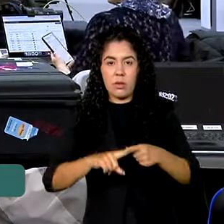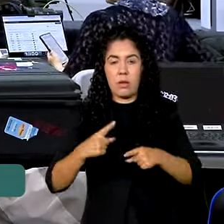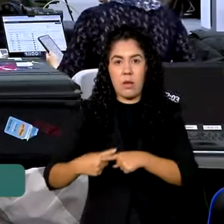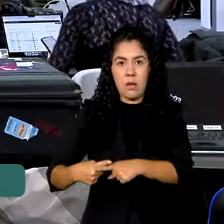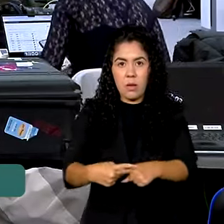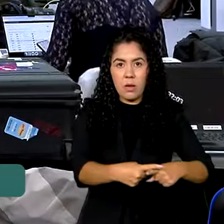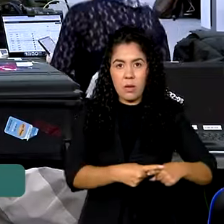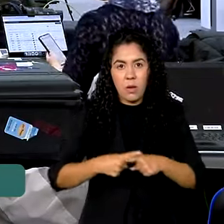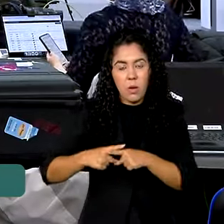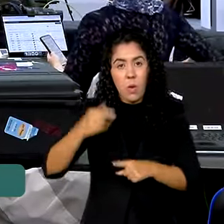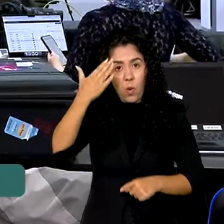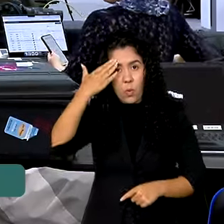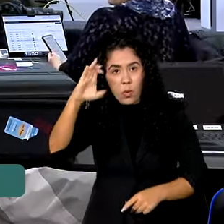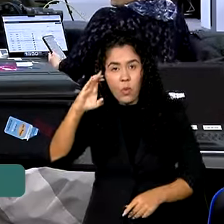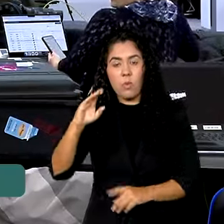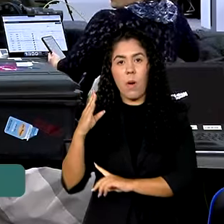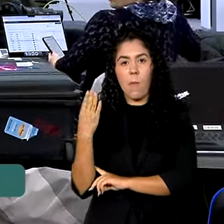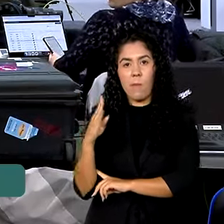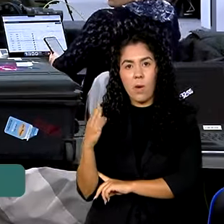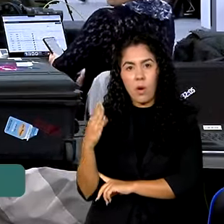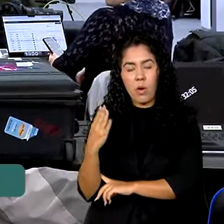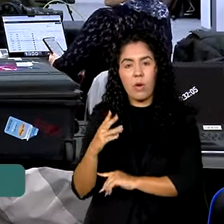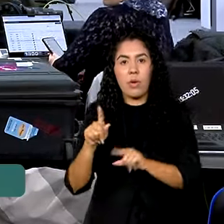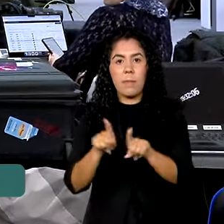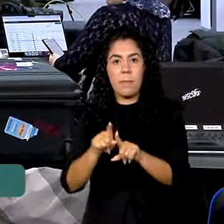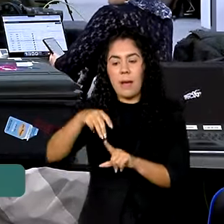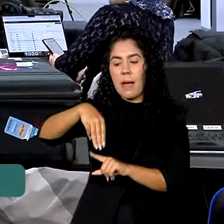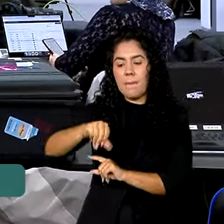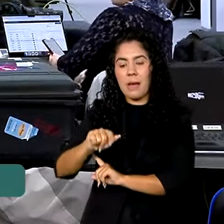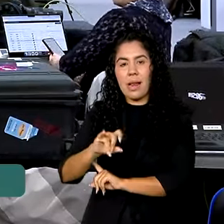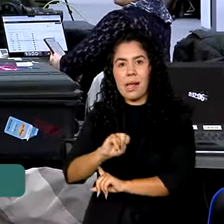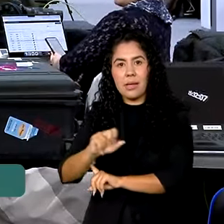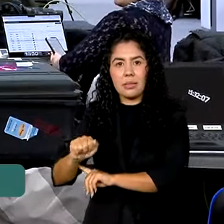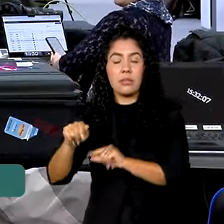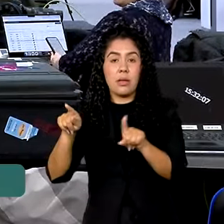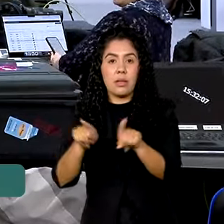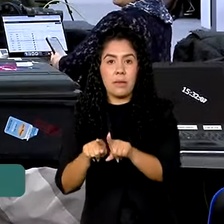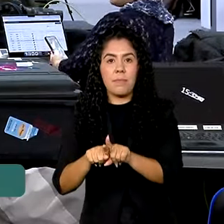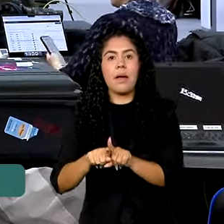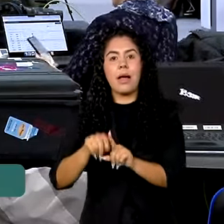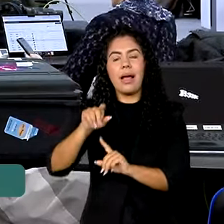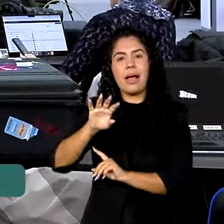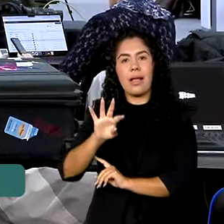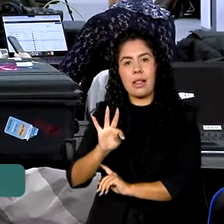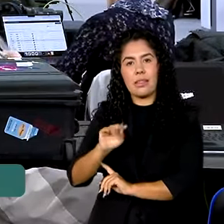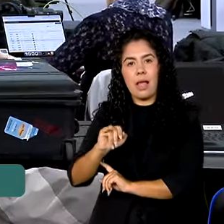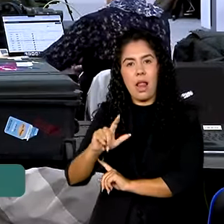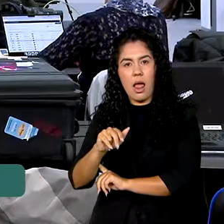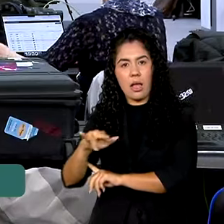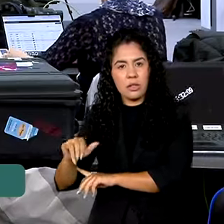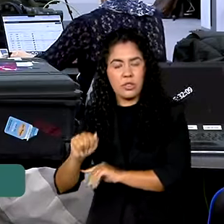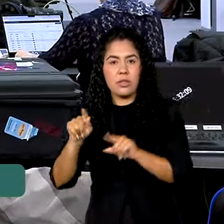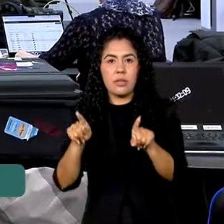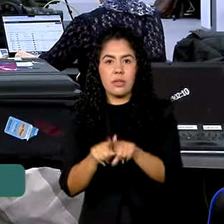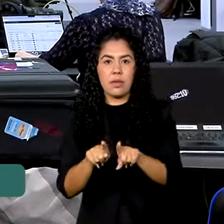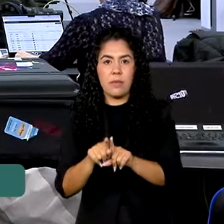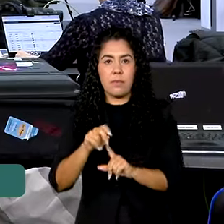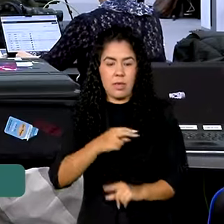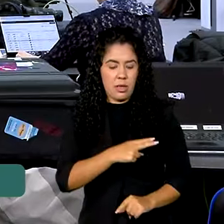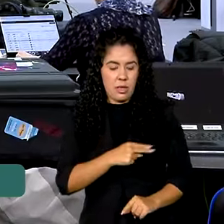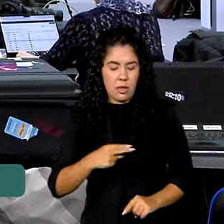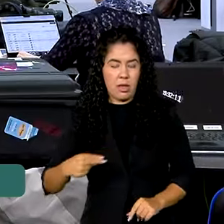Cuba Bolívia Malásia Uzbequistão Cazaquistão Tailândia Vietnã Nigéria e